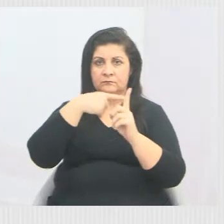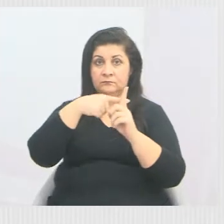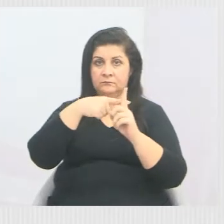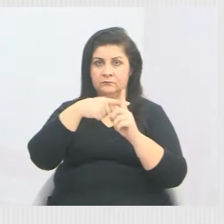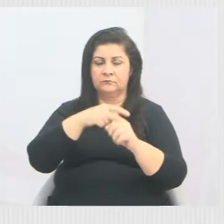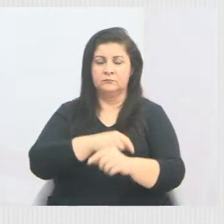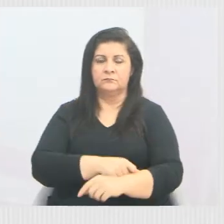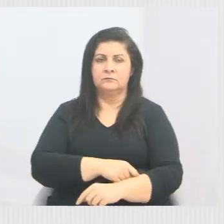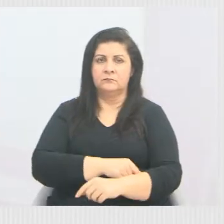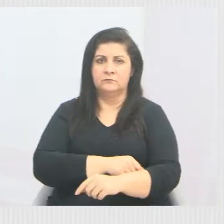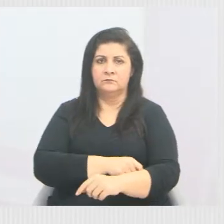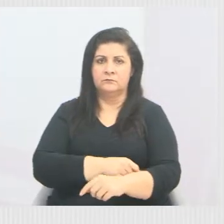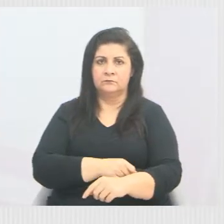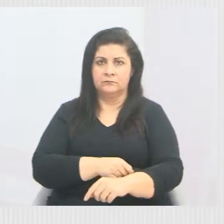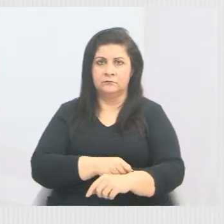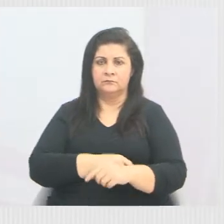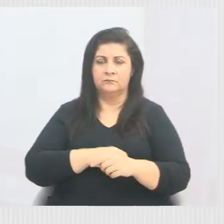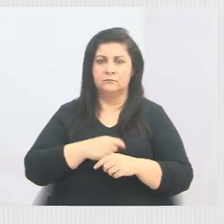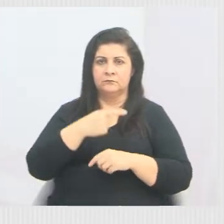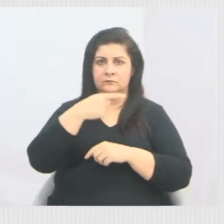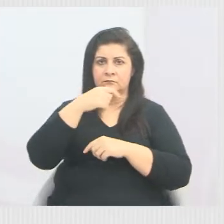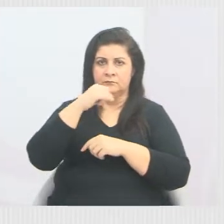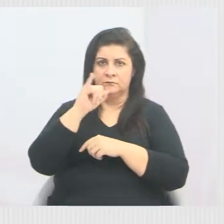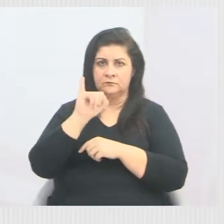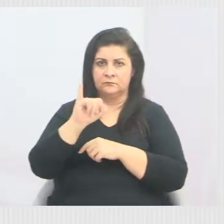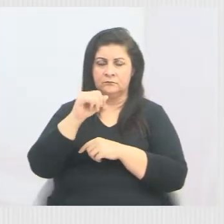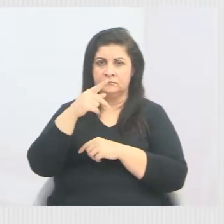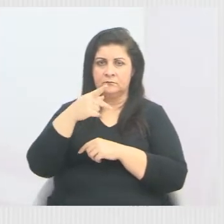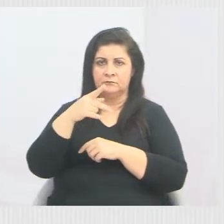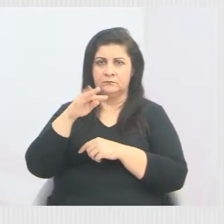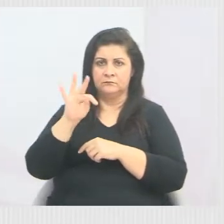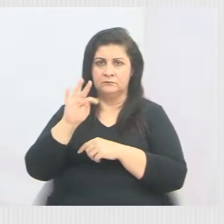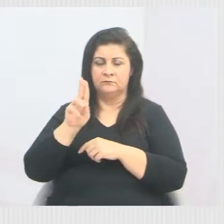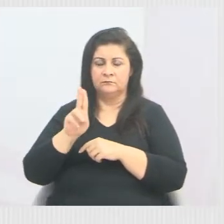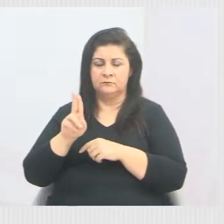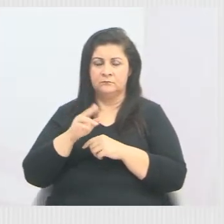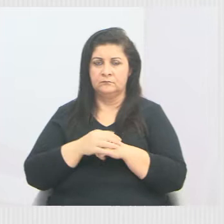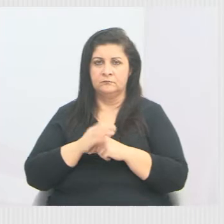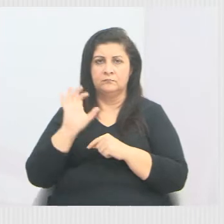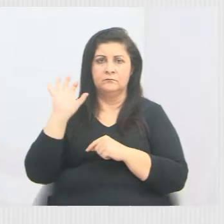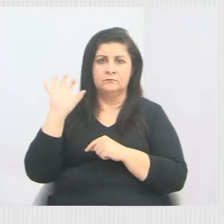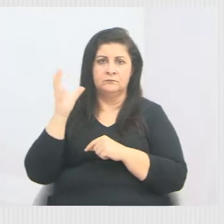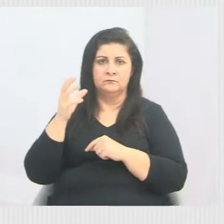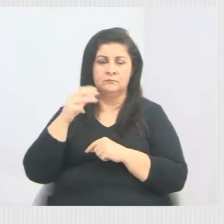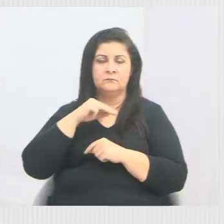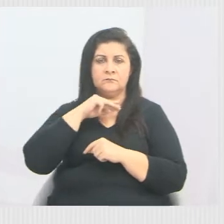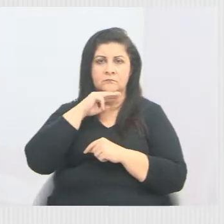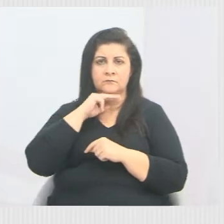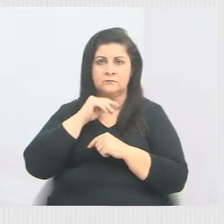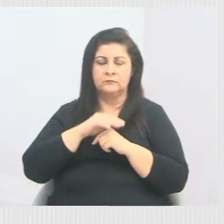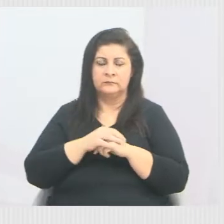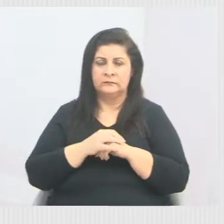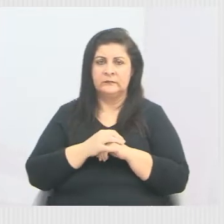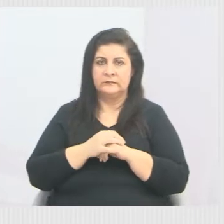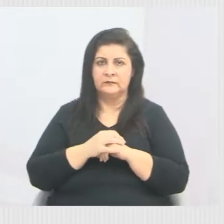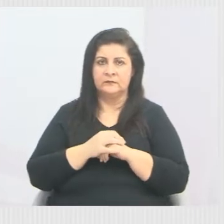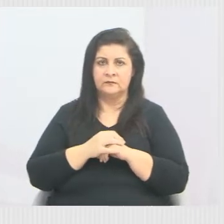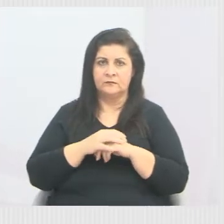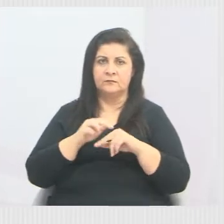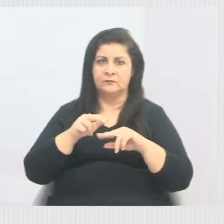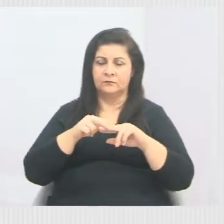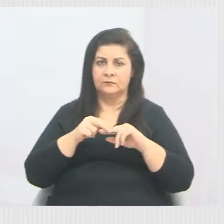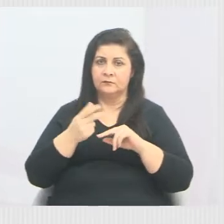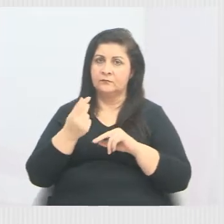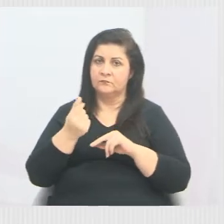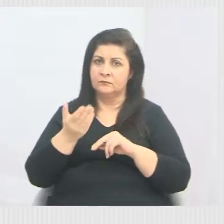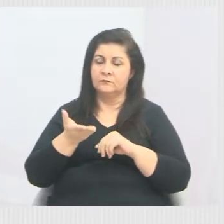59,87%. Lembrando que o IPTU, o vencimento dele ocorre no mês de março, então por isso esse valor um